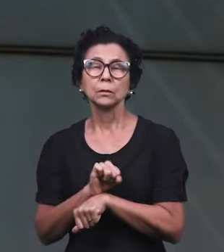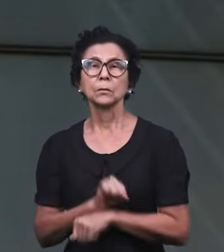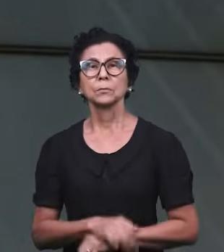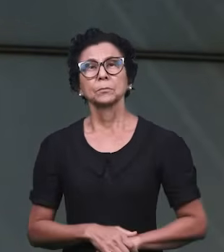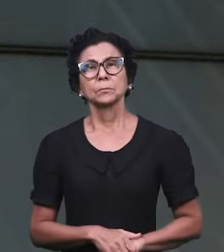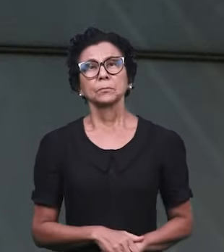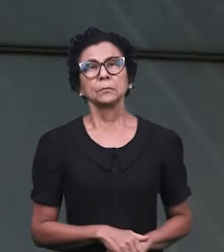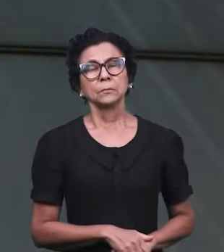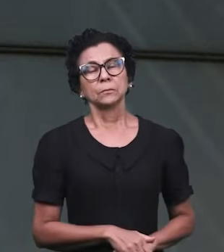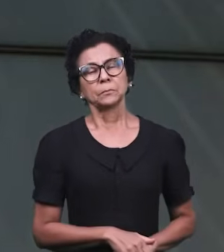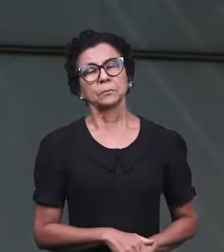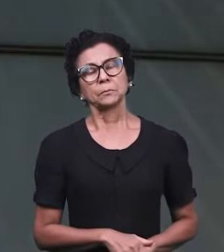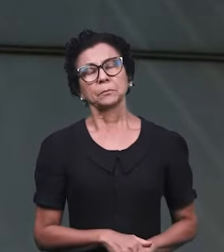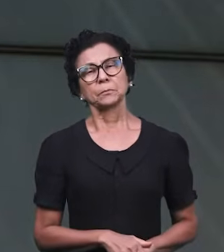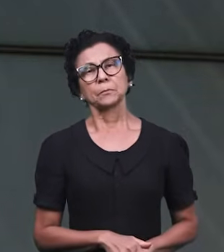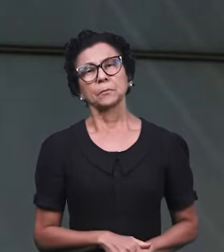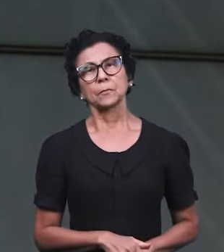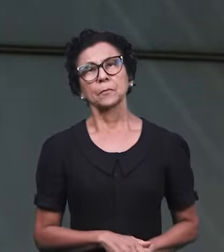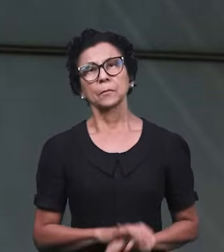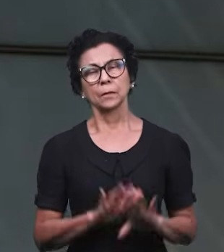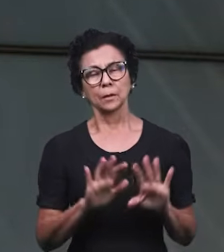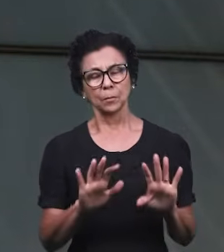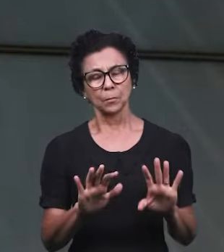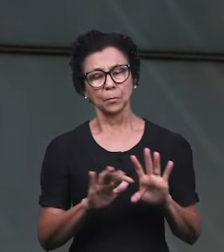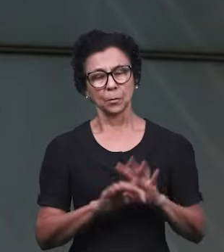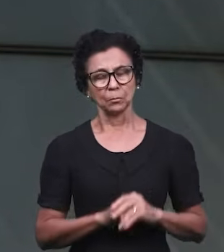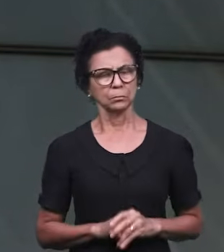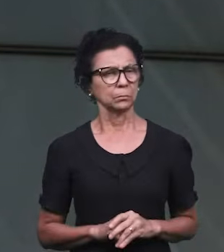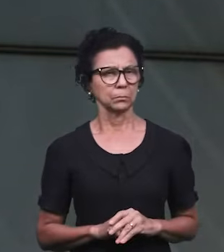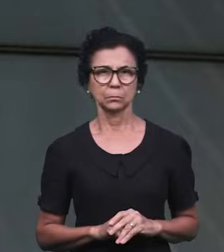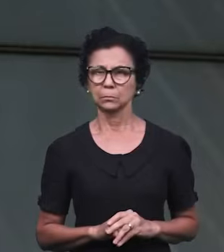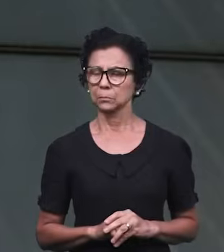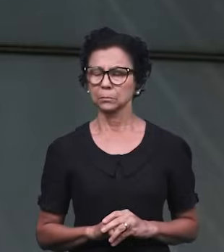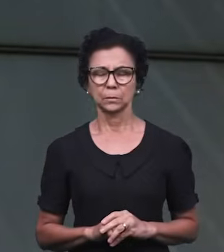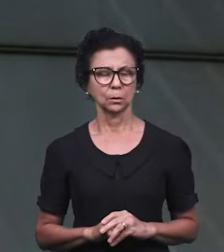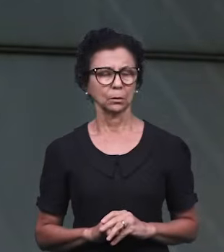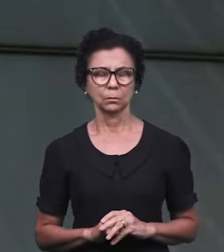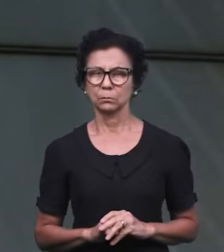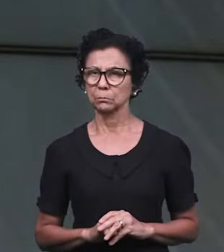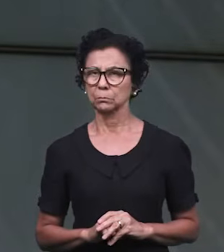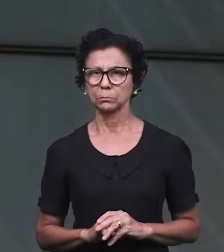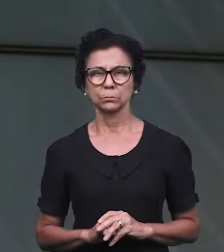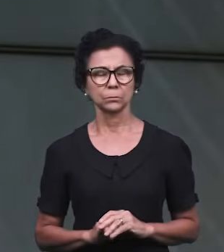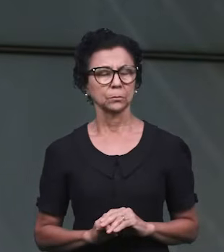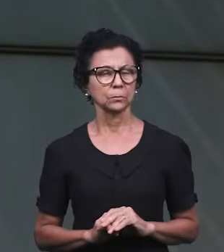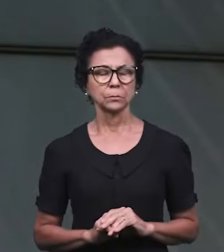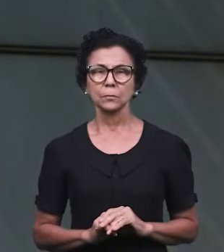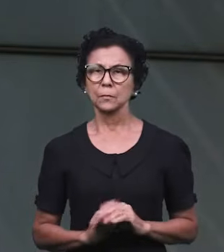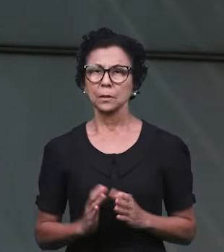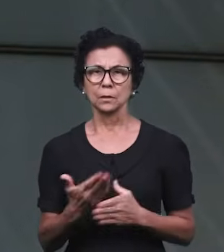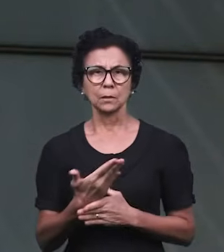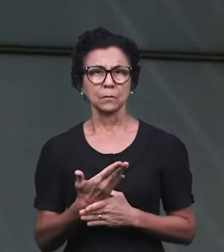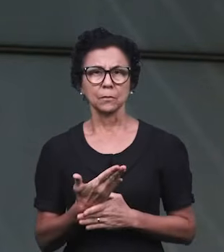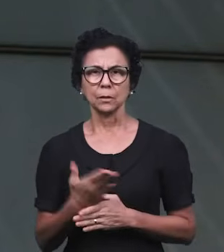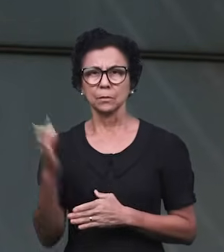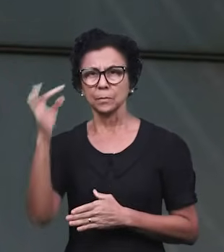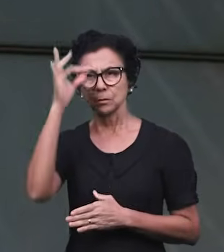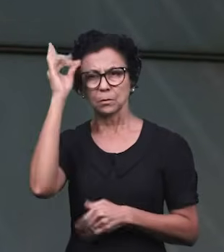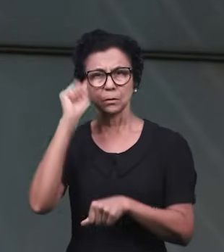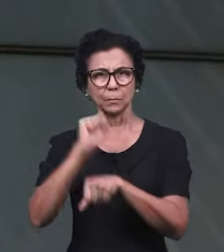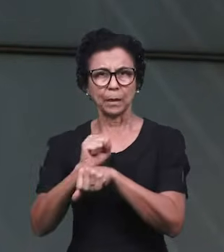assistem, de maneira nenhuma, porque a própria palavra de Deus nos